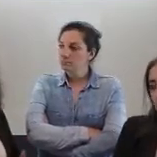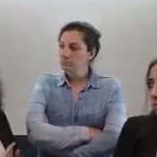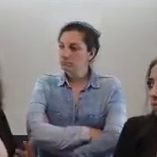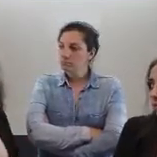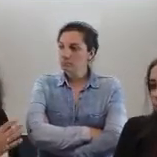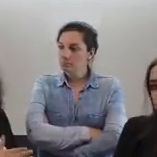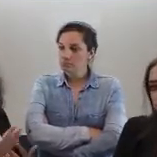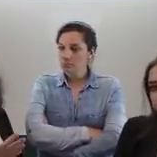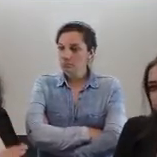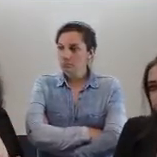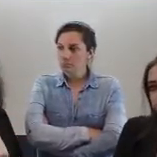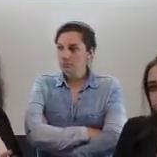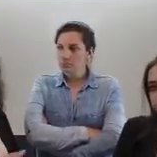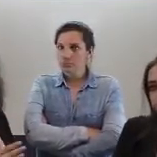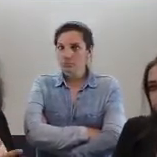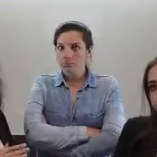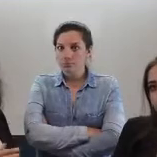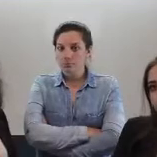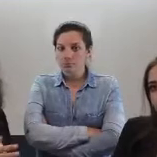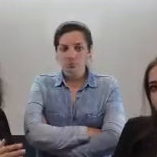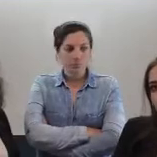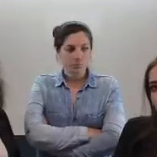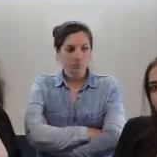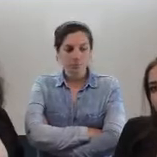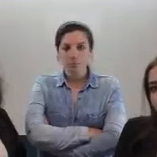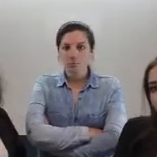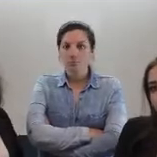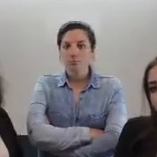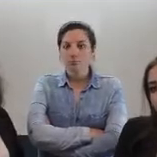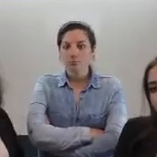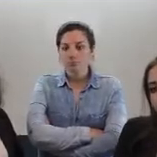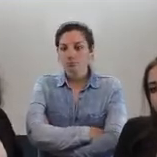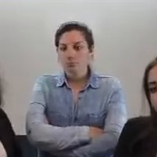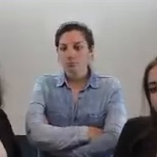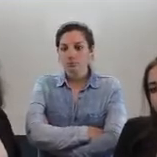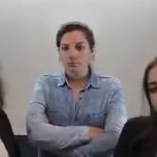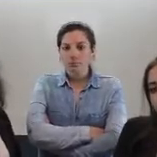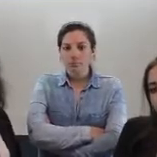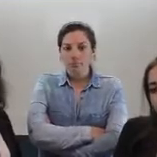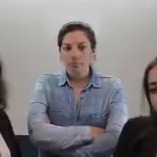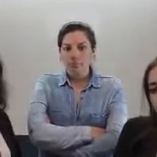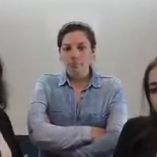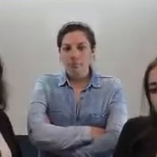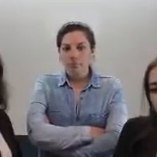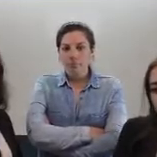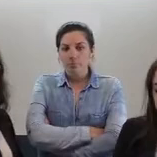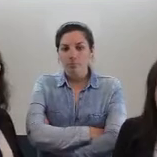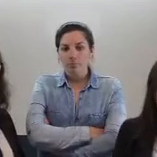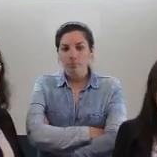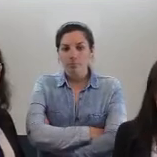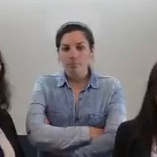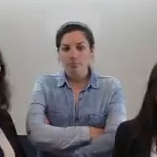ou então que moram longe, moram em outra cidade, eles preferem ter o acesso, então, online das bases. E outra base